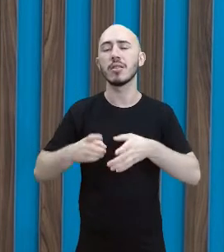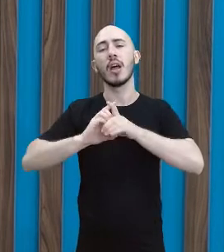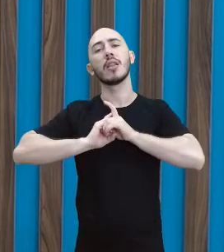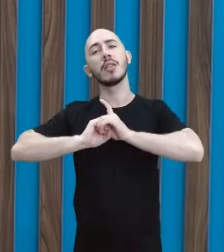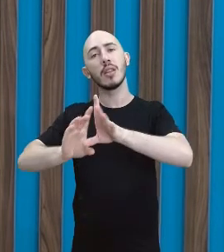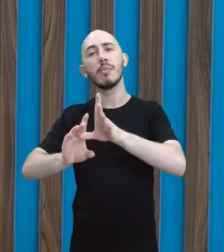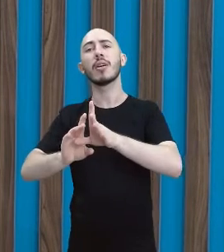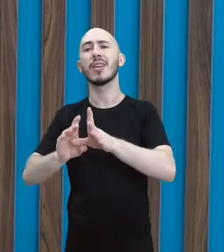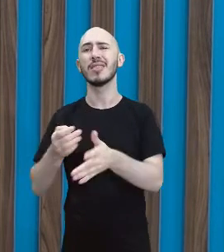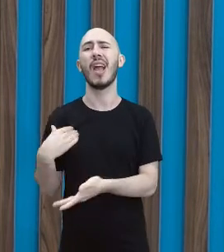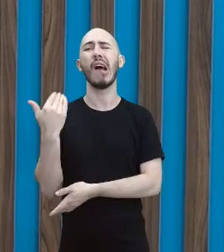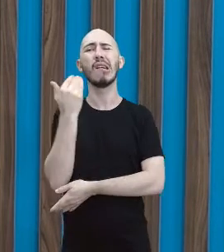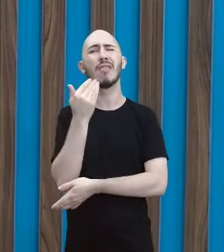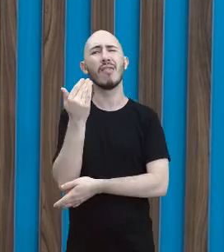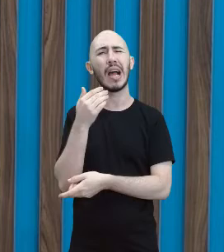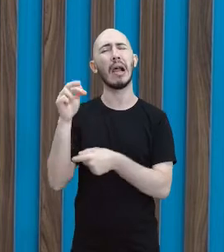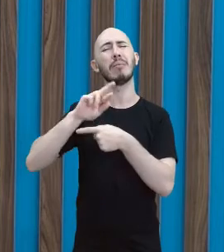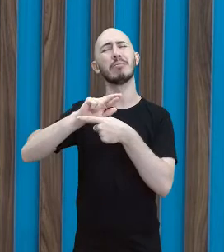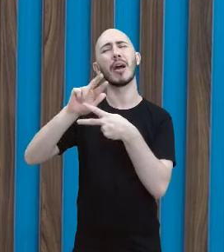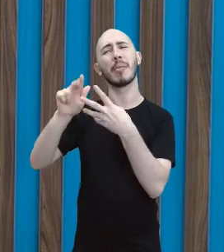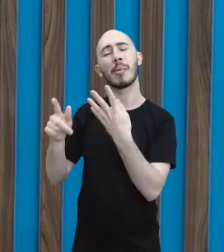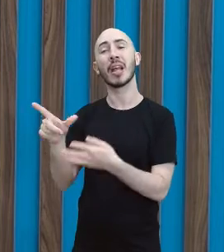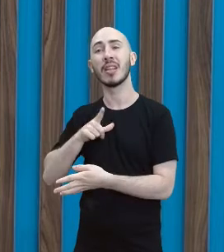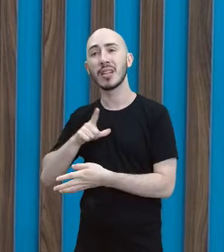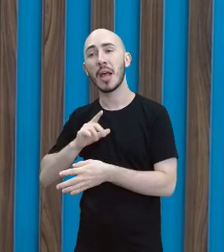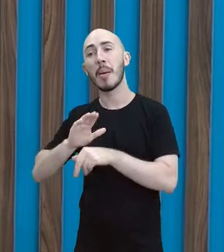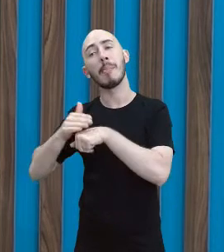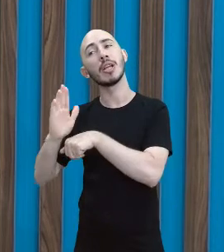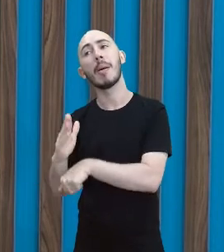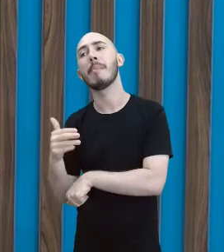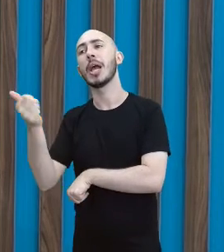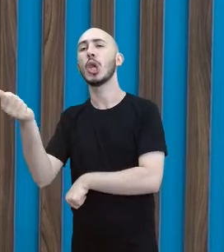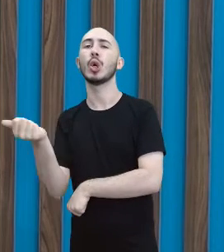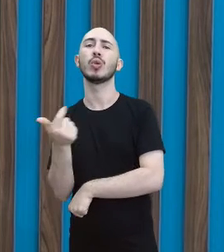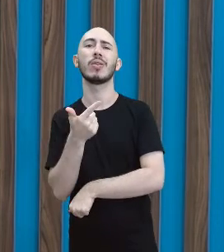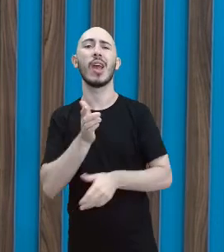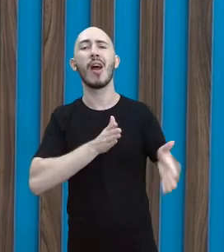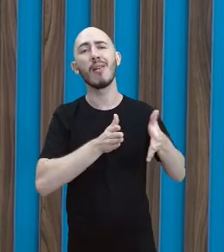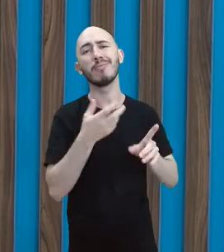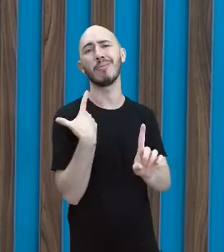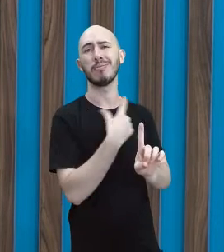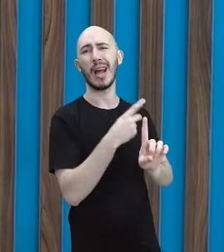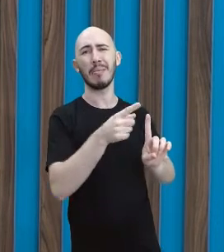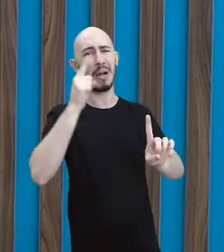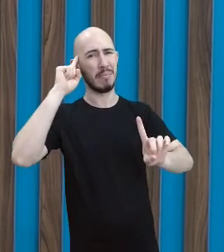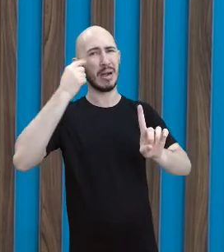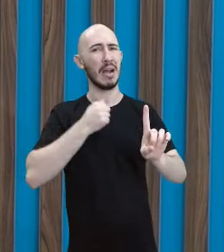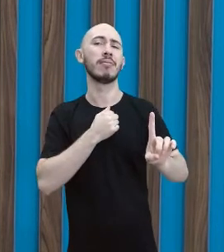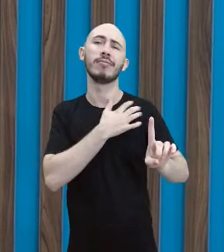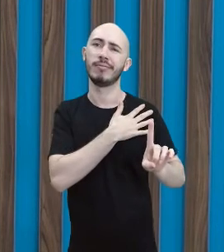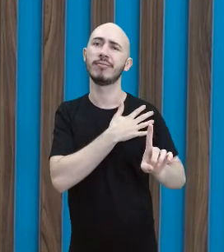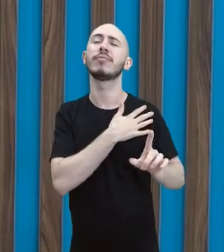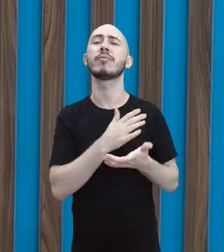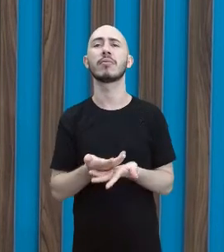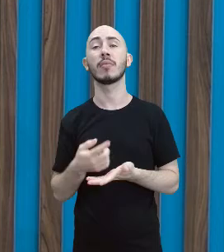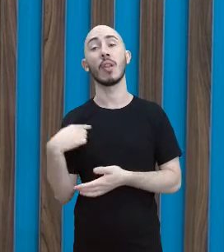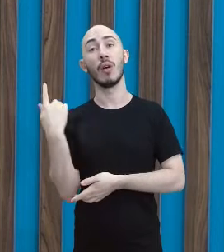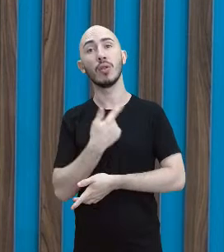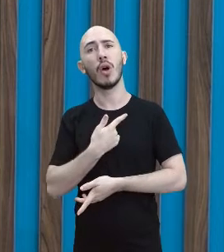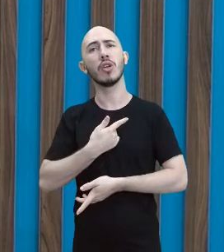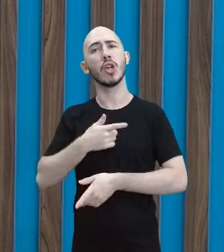democracia, por mais falhas que ela tenha, ainda vai ser muito melhor do que um regime ditatorial. E a gente deve lutar não para que